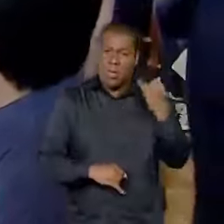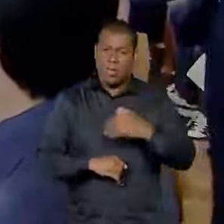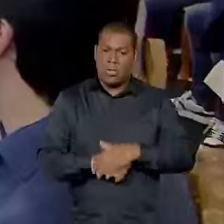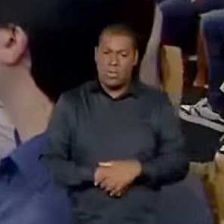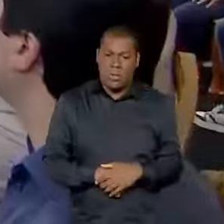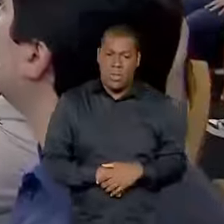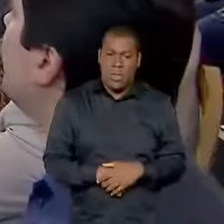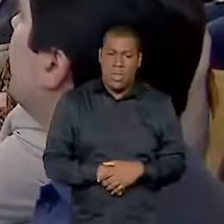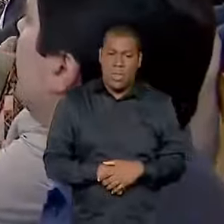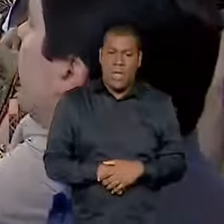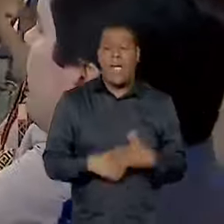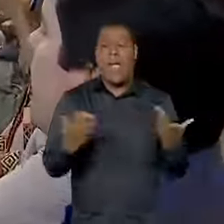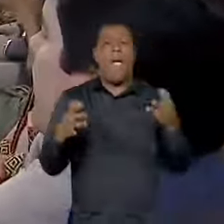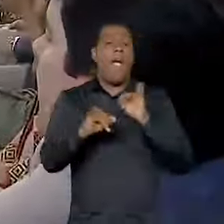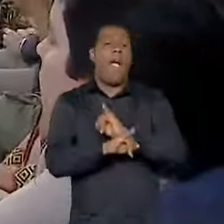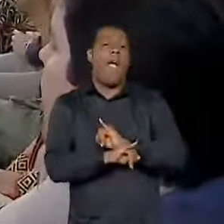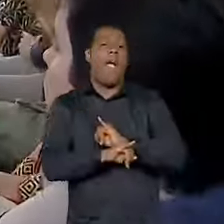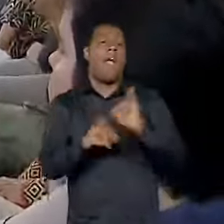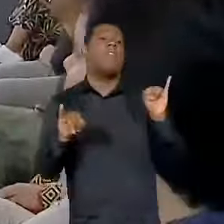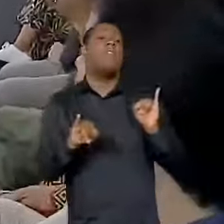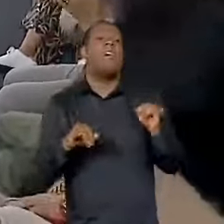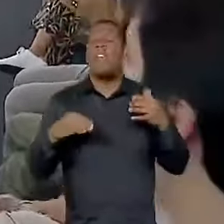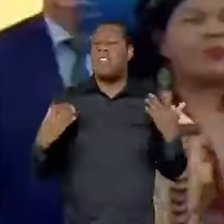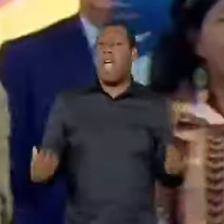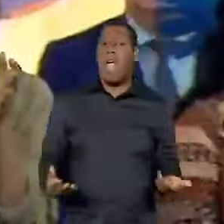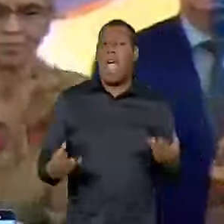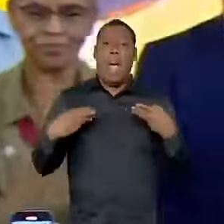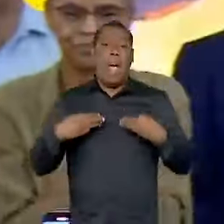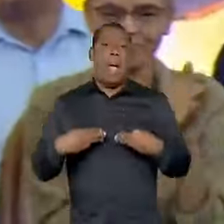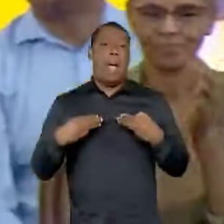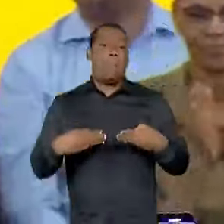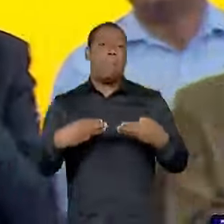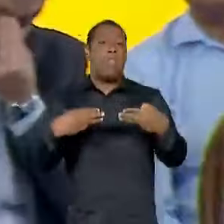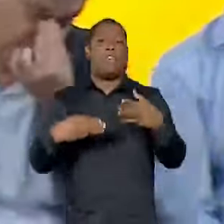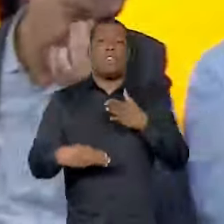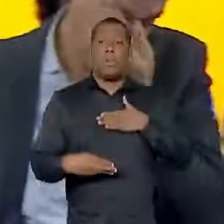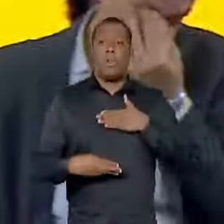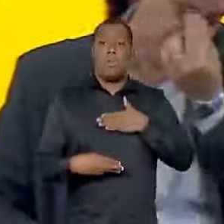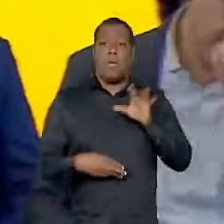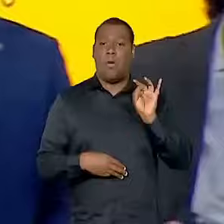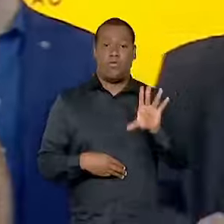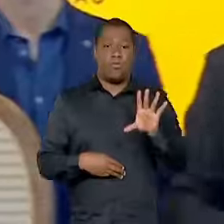falar apenas aquilo do seu ministério, as pessoas não sabem.